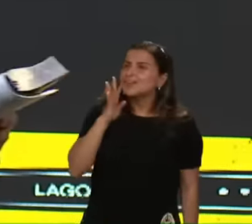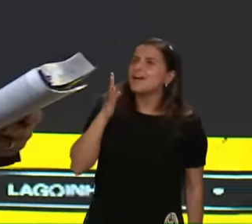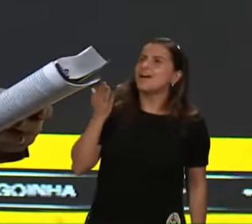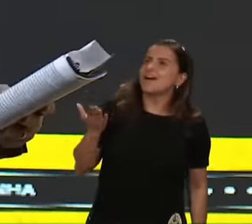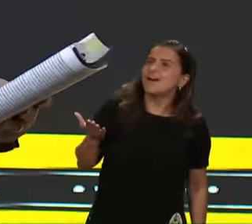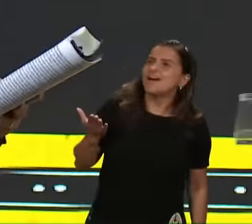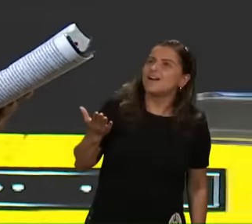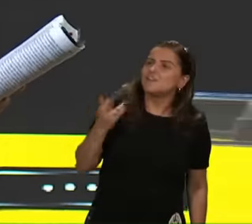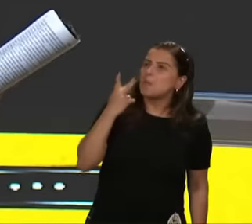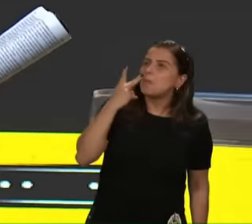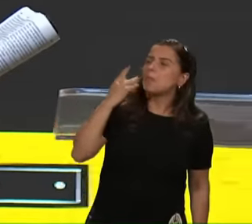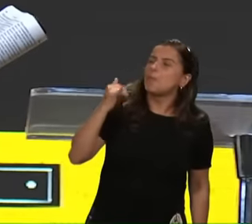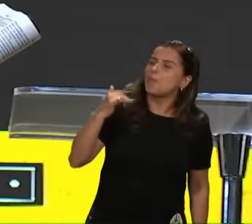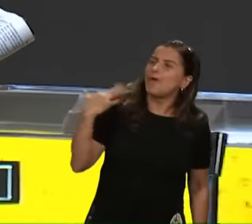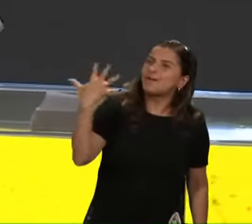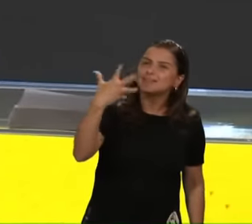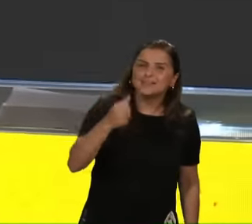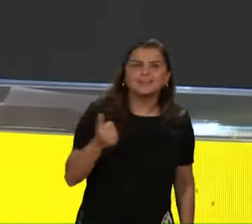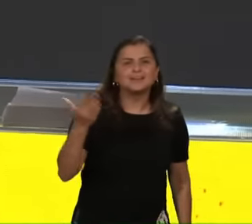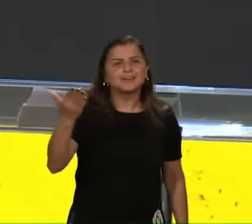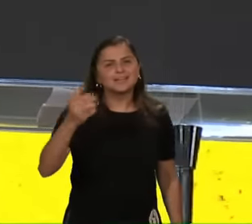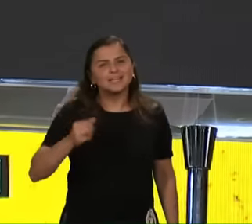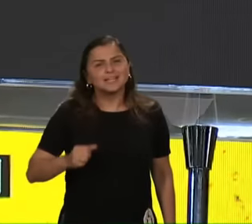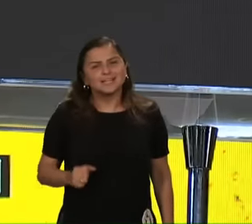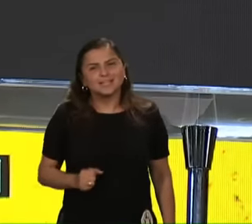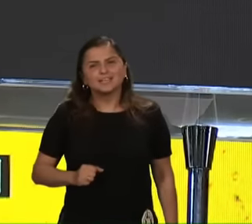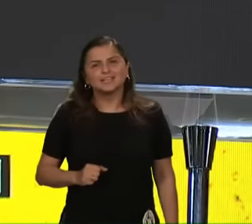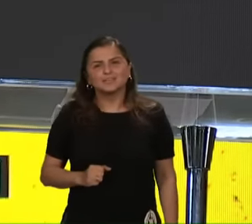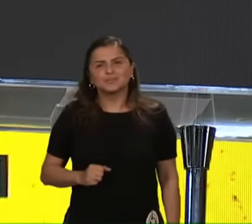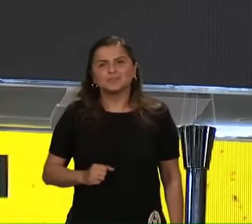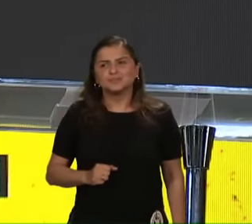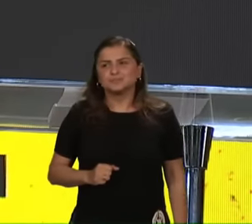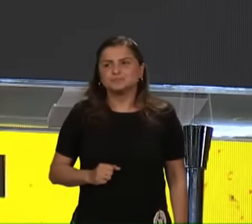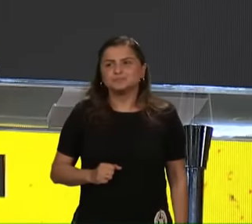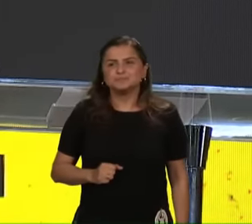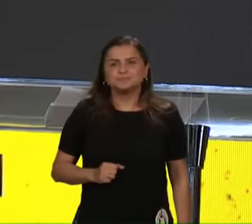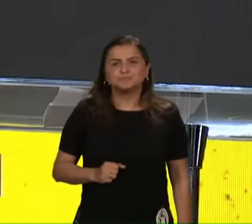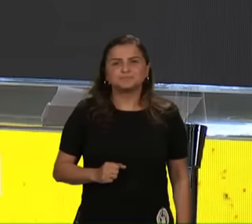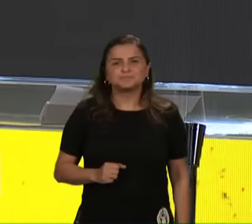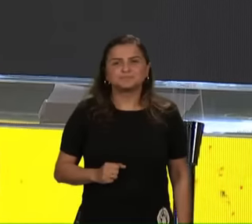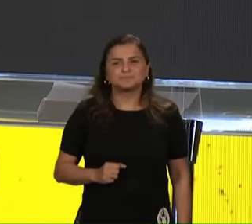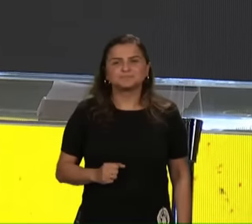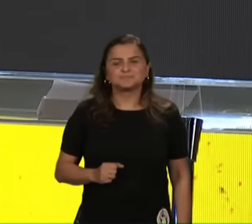falo, meu Pai, que coisa mais linda o que está acontecendo.